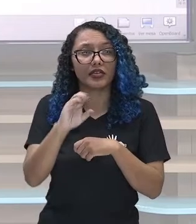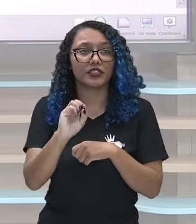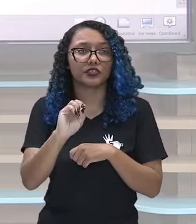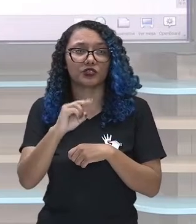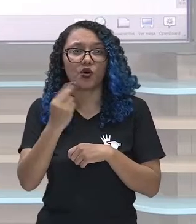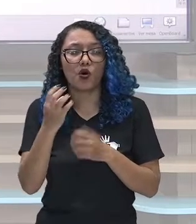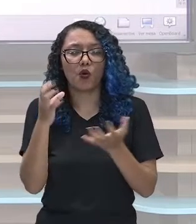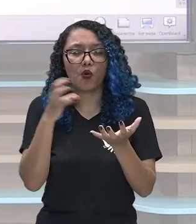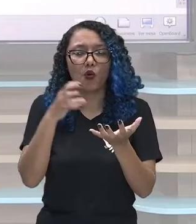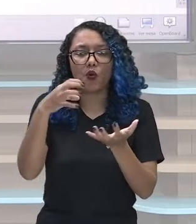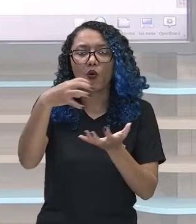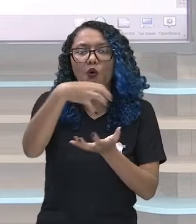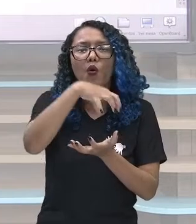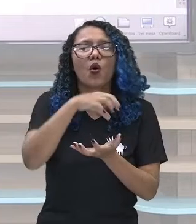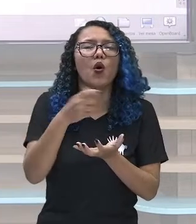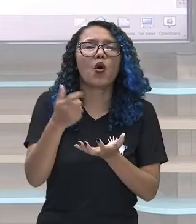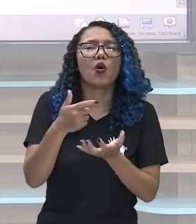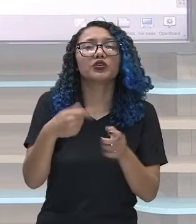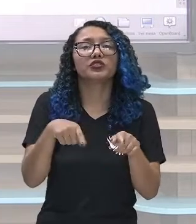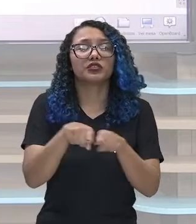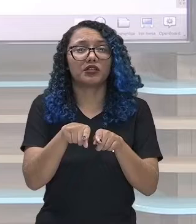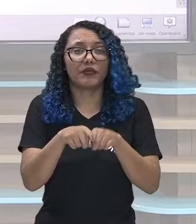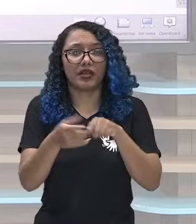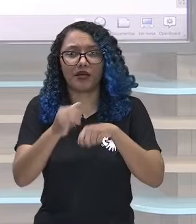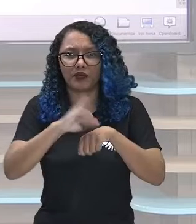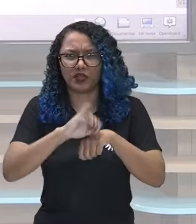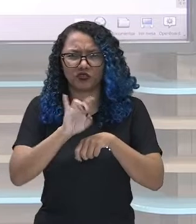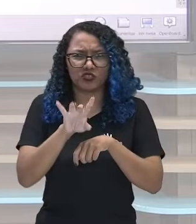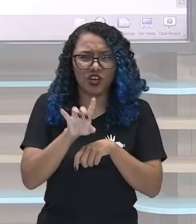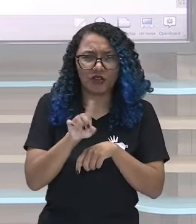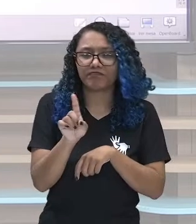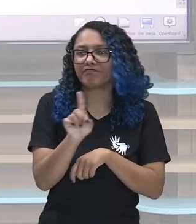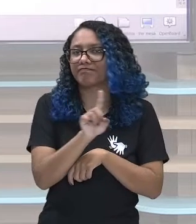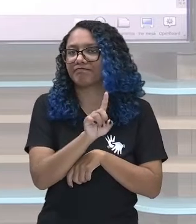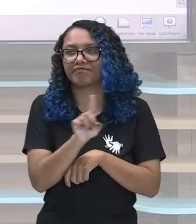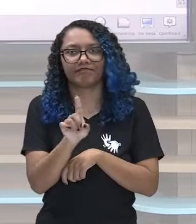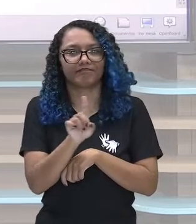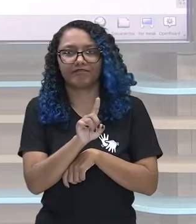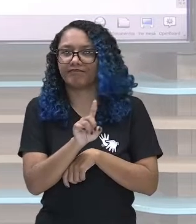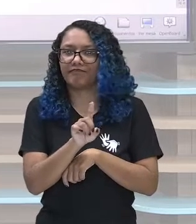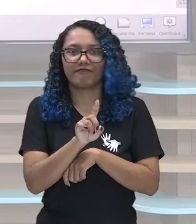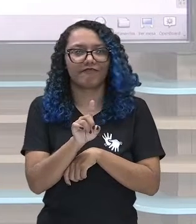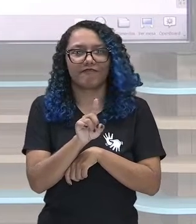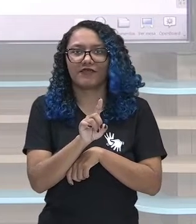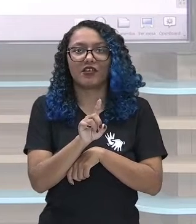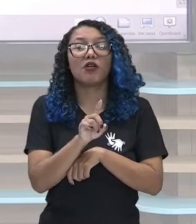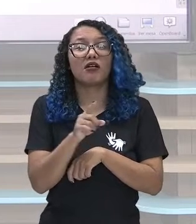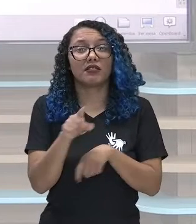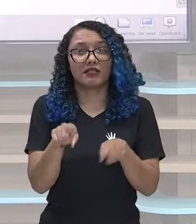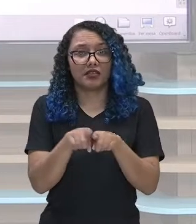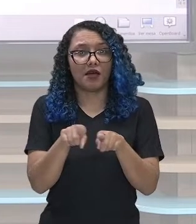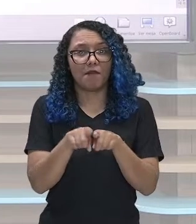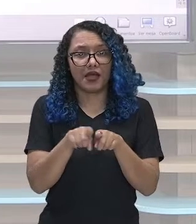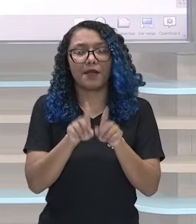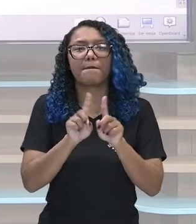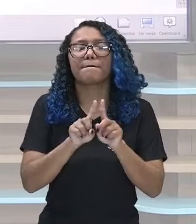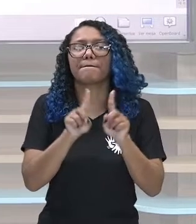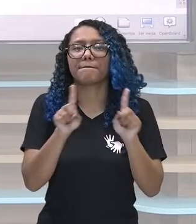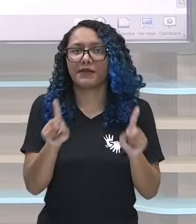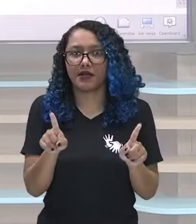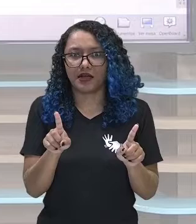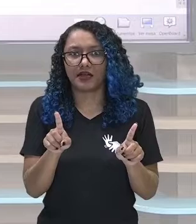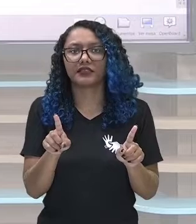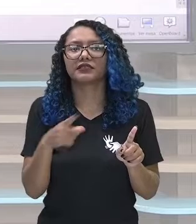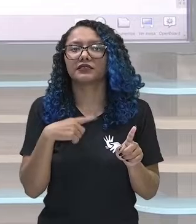continente que ele está situado e as capitais. Não é essa compreensão, tá bom? A gente tem nesse entendimento esses